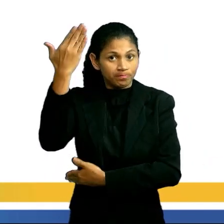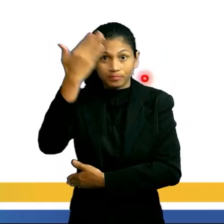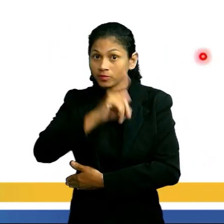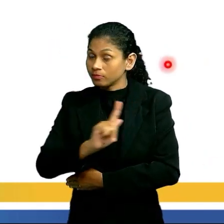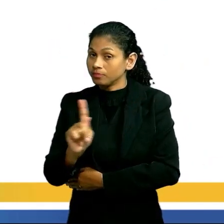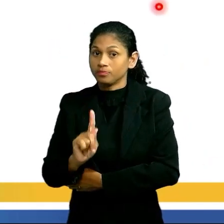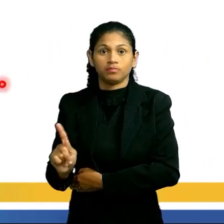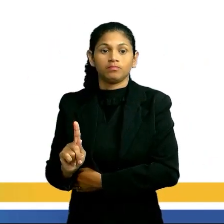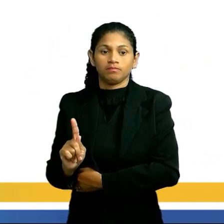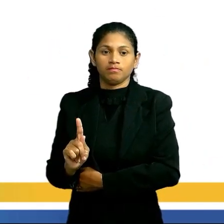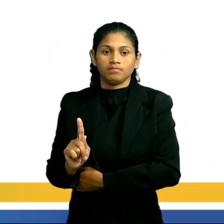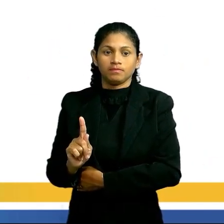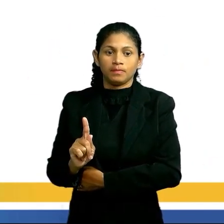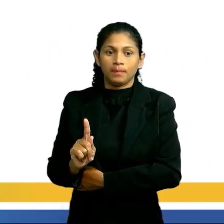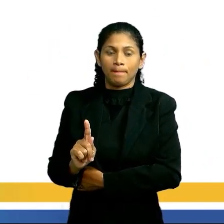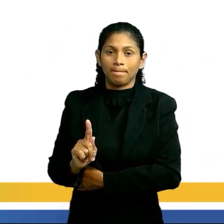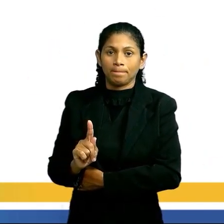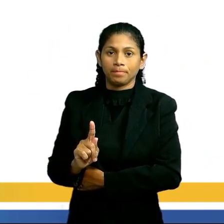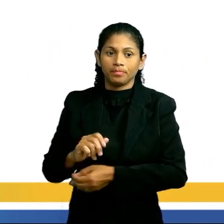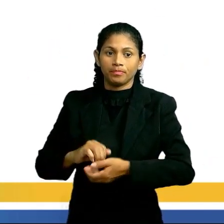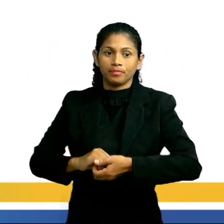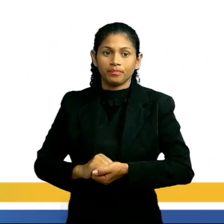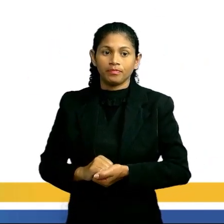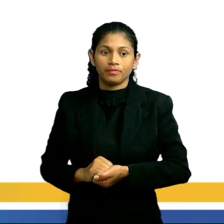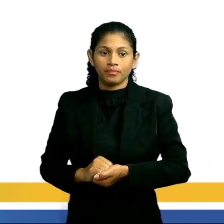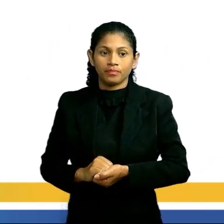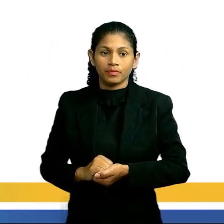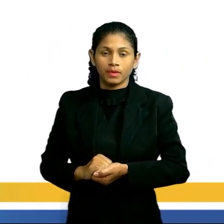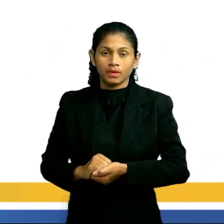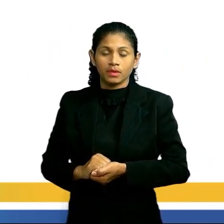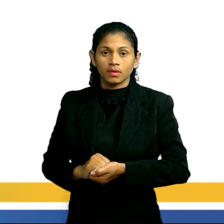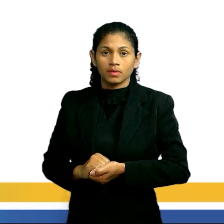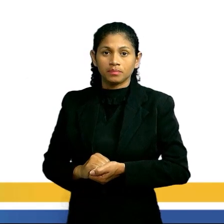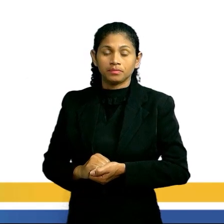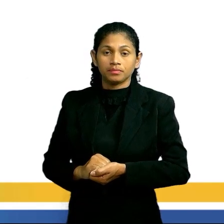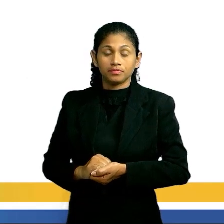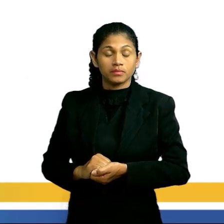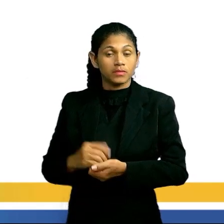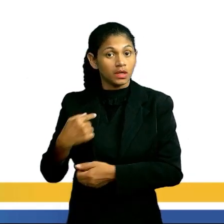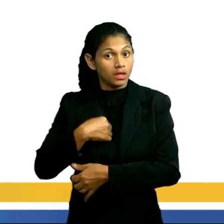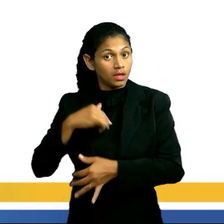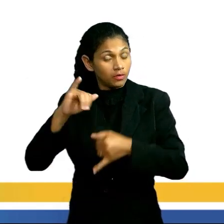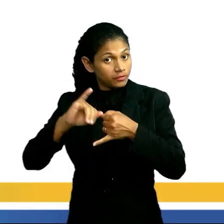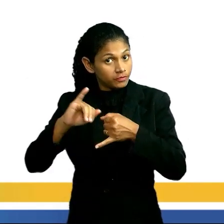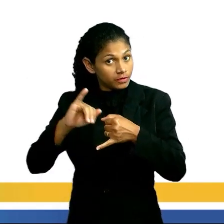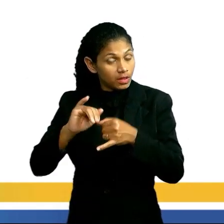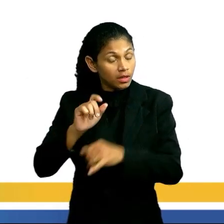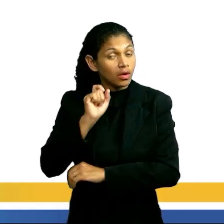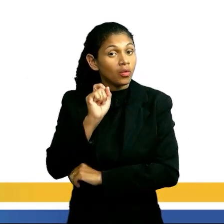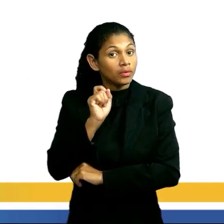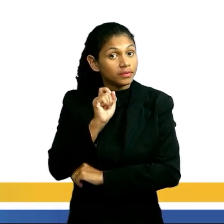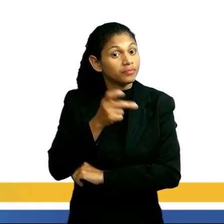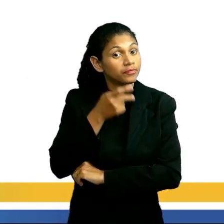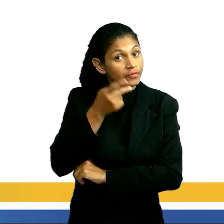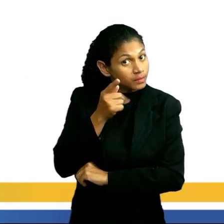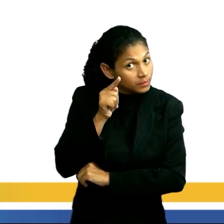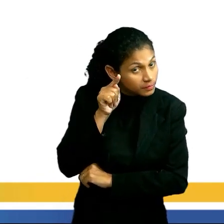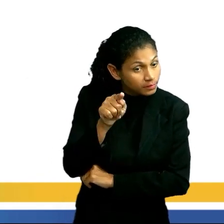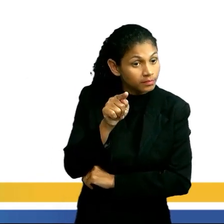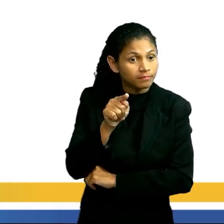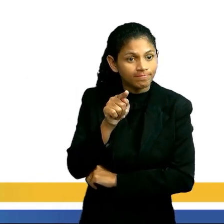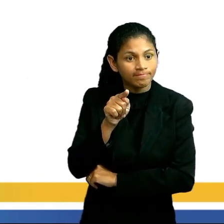está pedindo. Eu faria e falaria para vocês o seguinte: esse